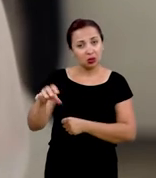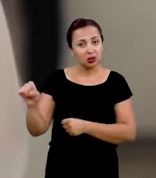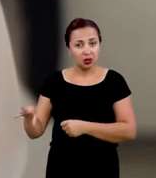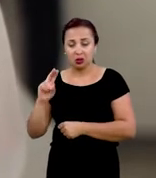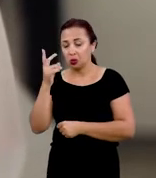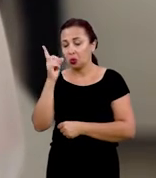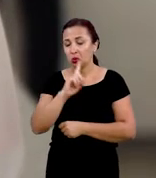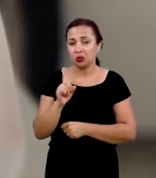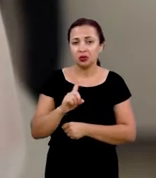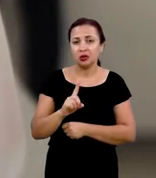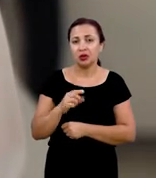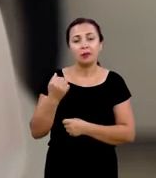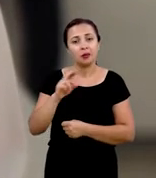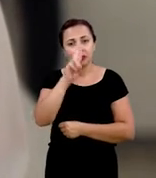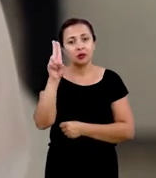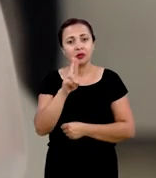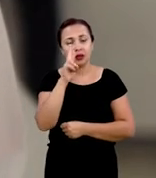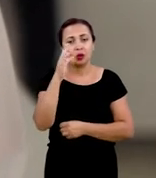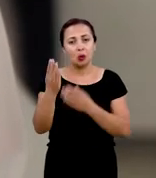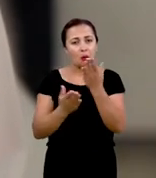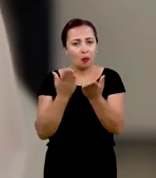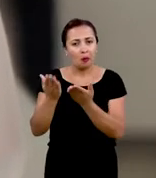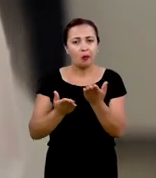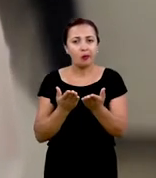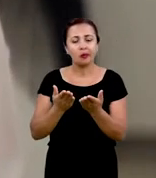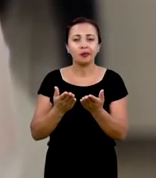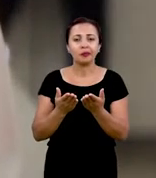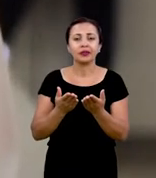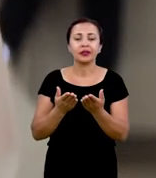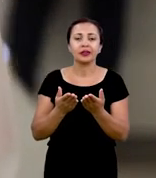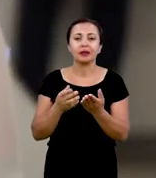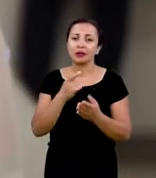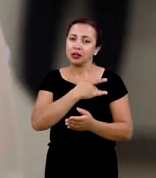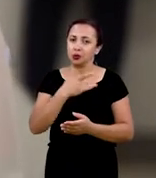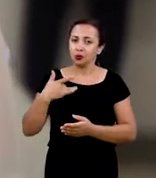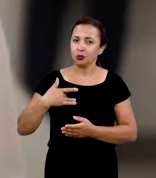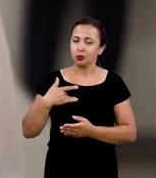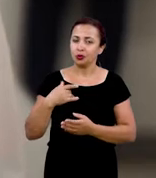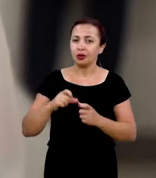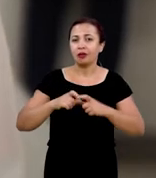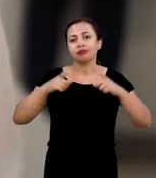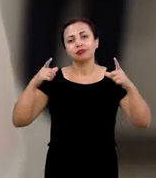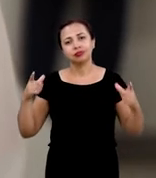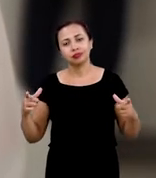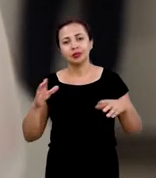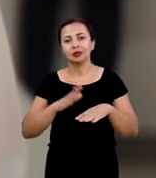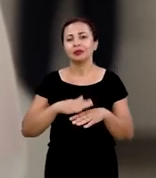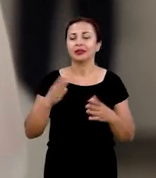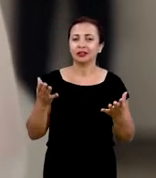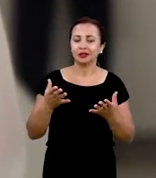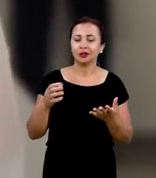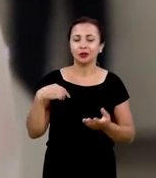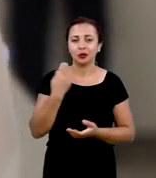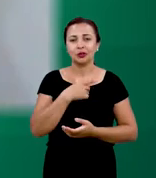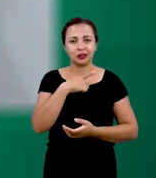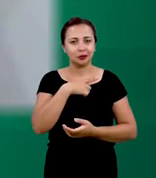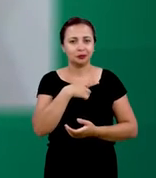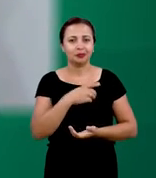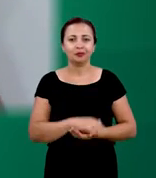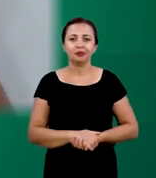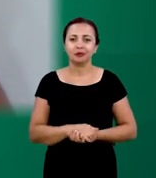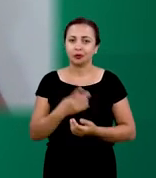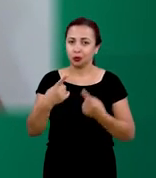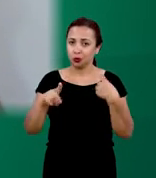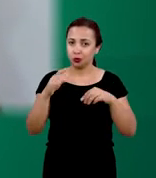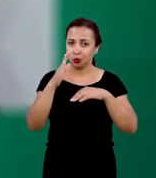não, que pode ser utilizada com propósitos terapêuticos. Então, é um conceito mais amplo. E seria o mais recente que a gente tem.